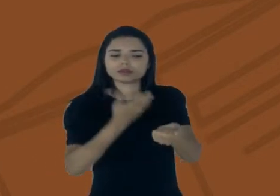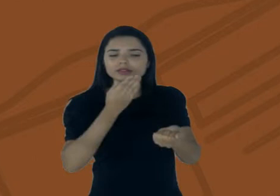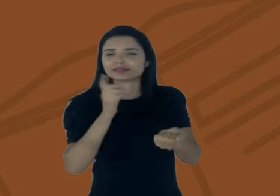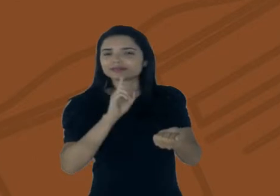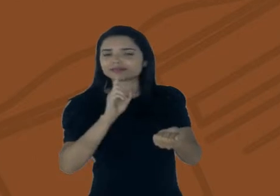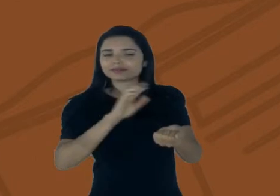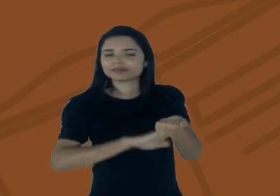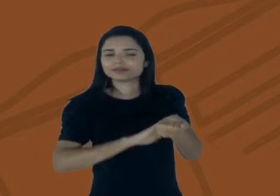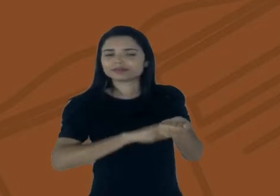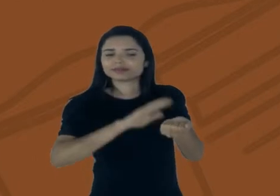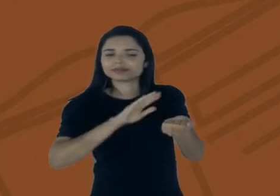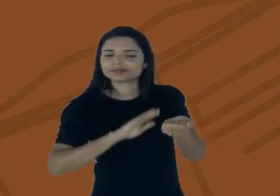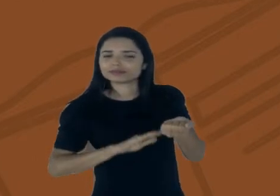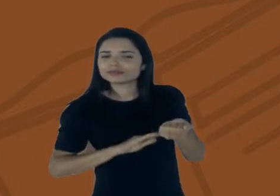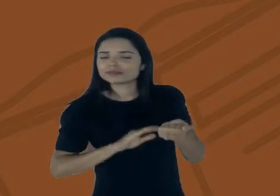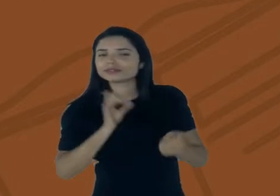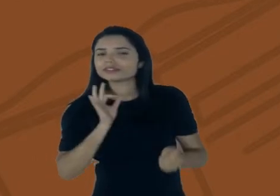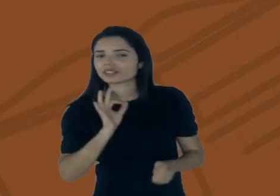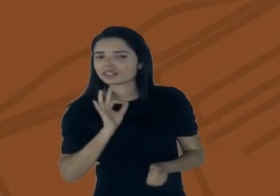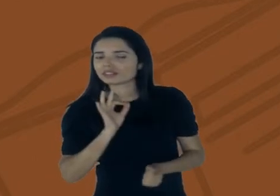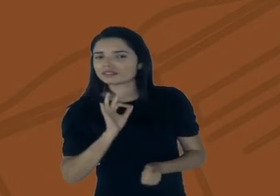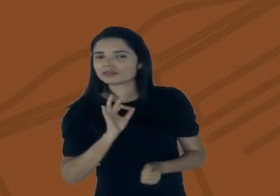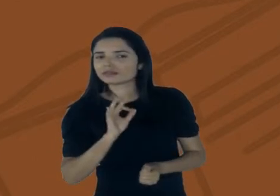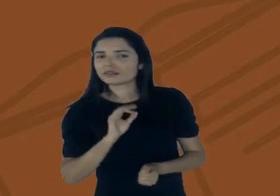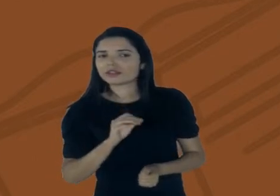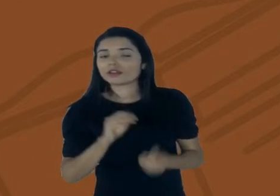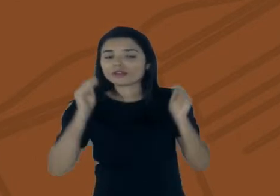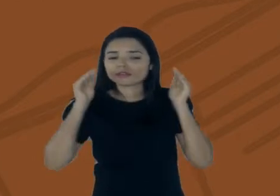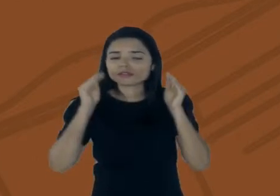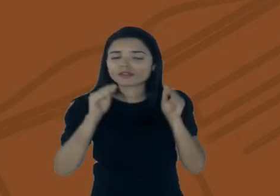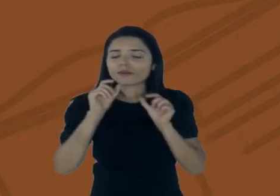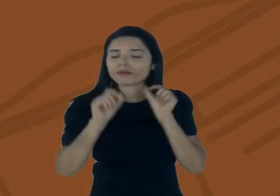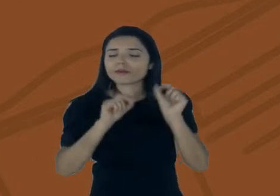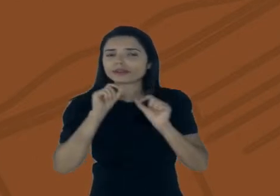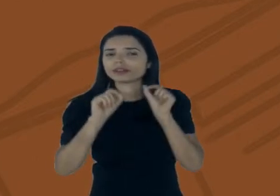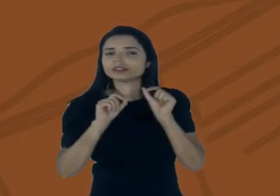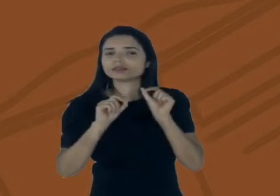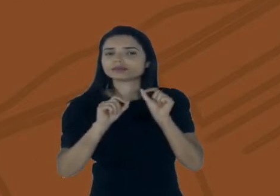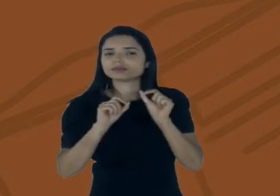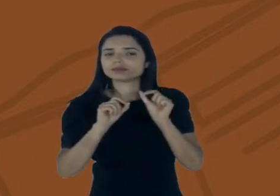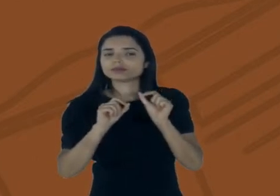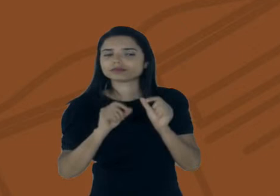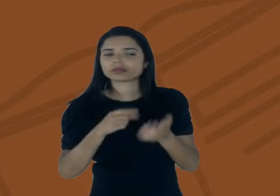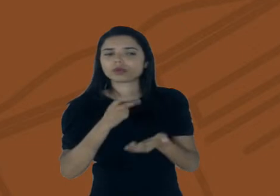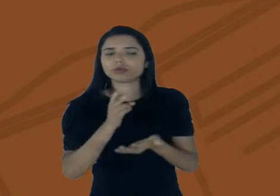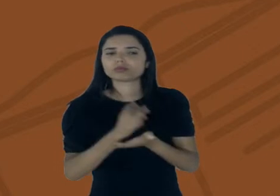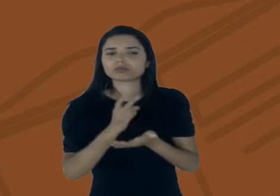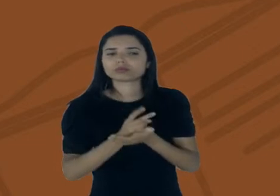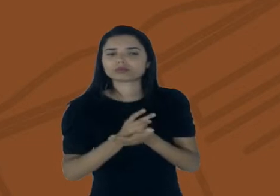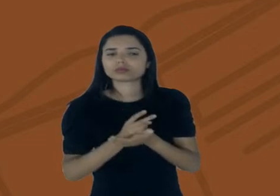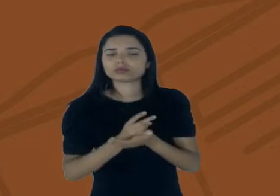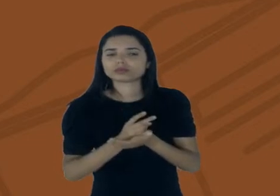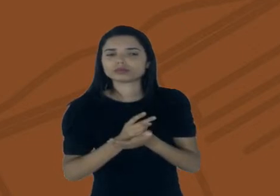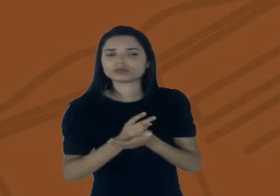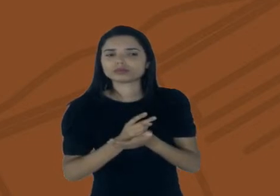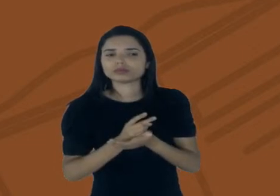dessas consequências desses hábitos, a gente pode destacar o quê? Manter o peso adequado e cuidar da alimentação, que é